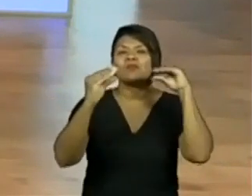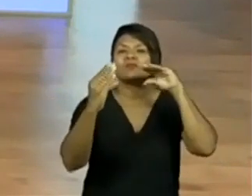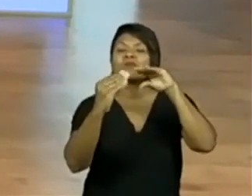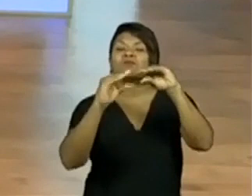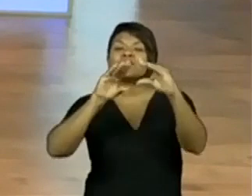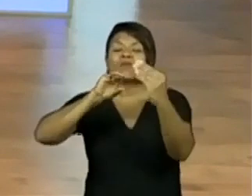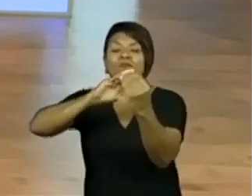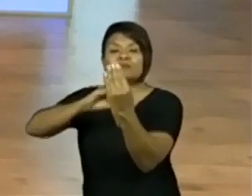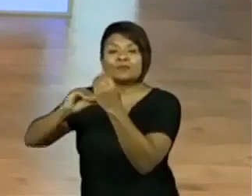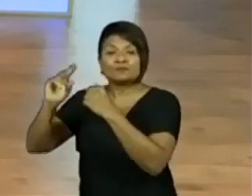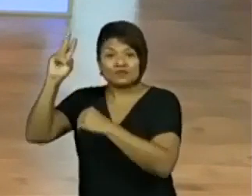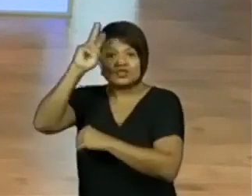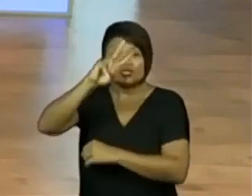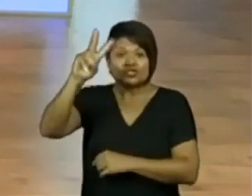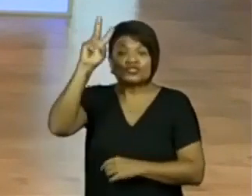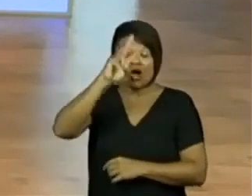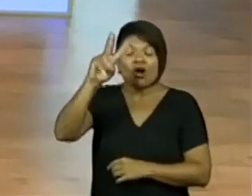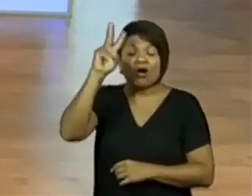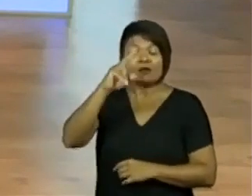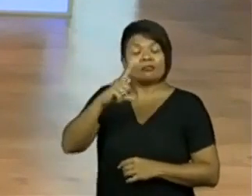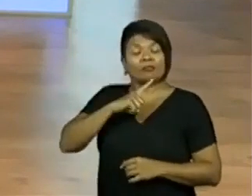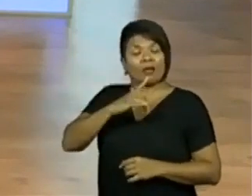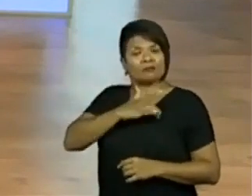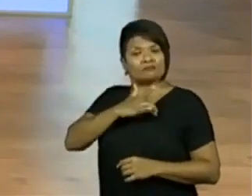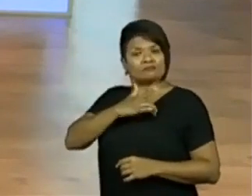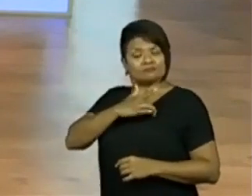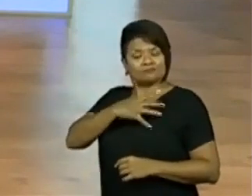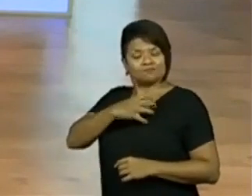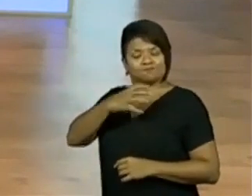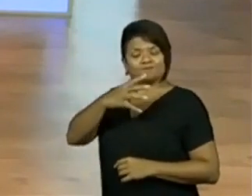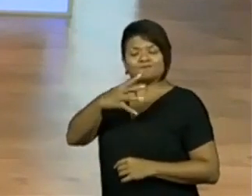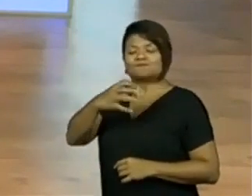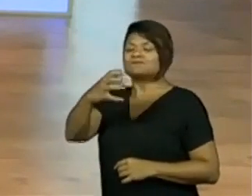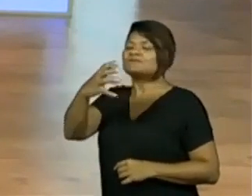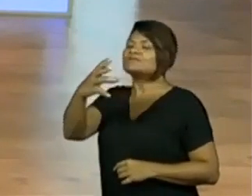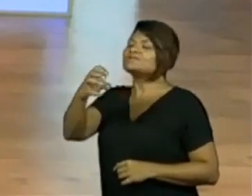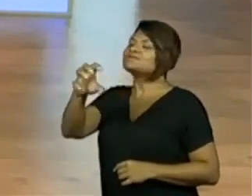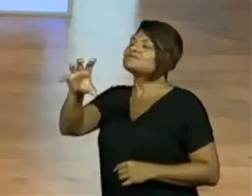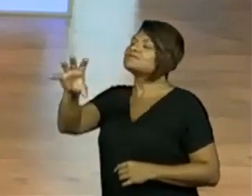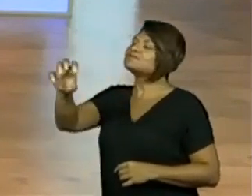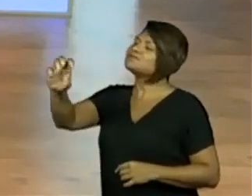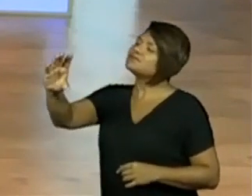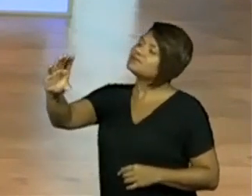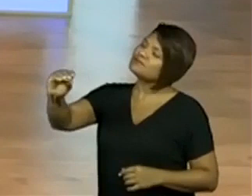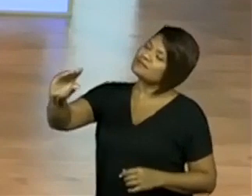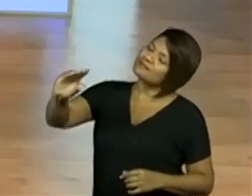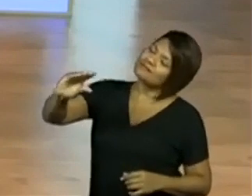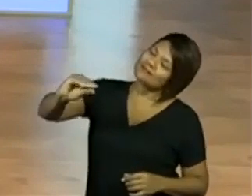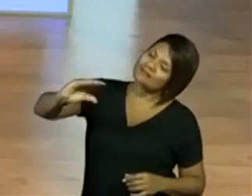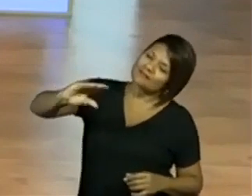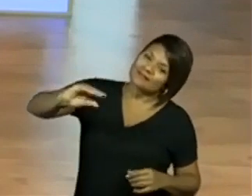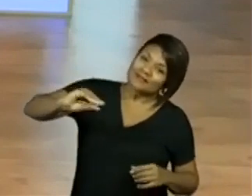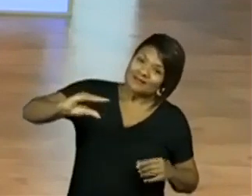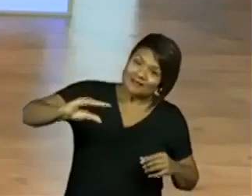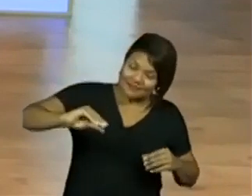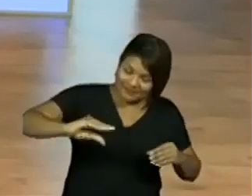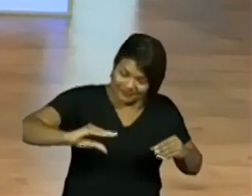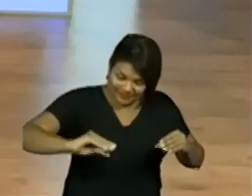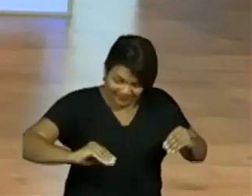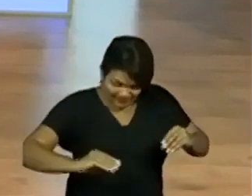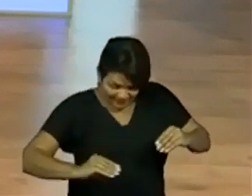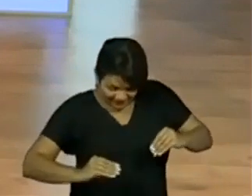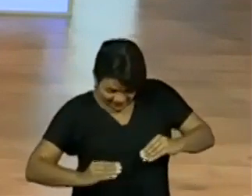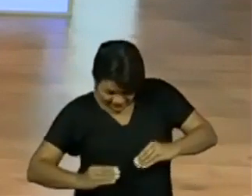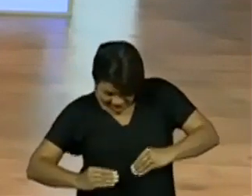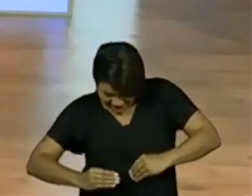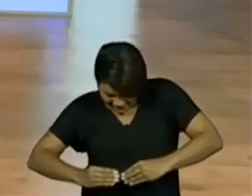Toda a história tem coração. E o primeiro som que a criança escuta dentro da barriga é